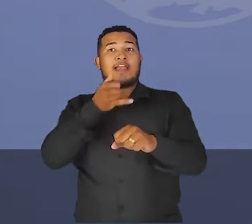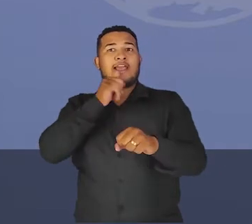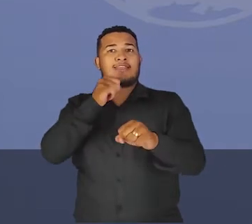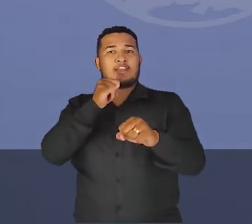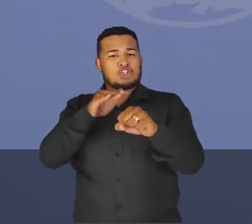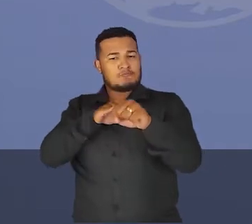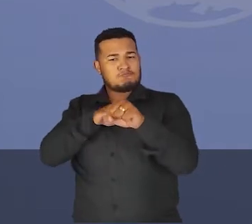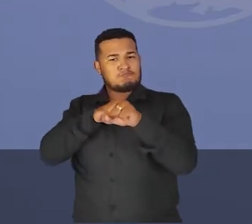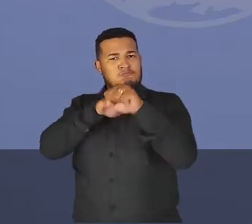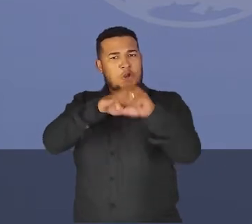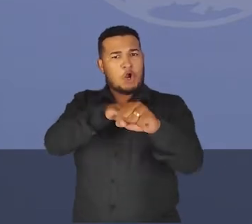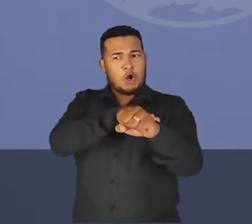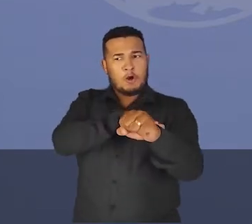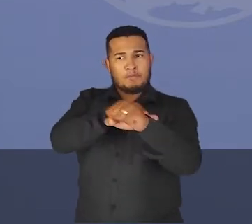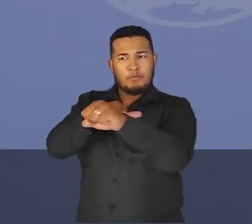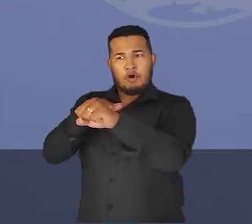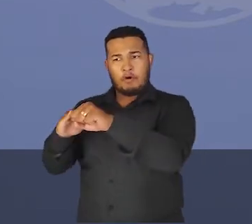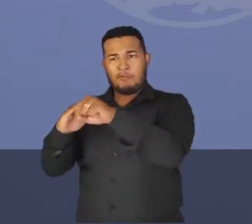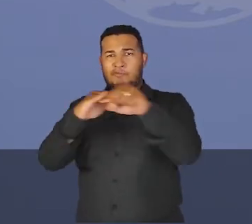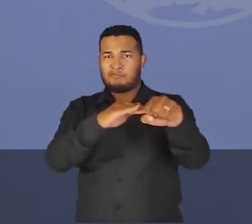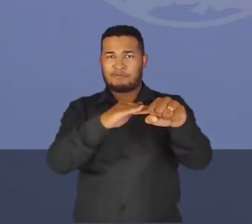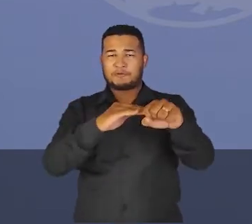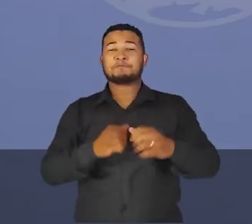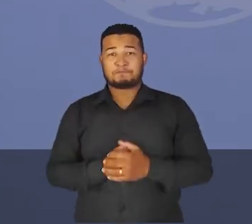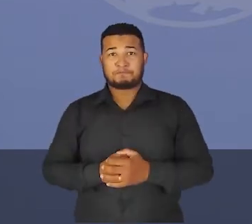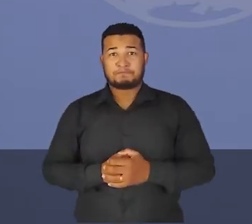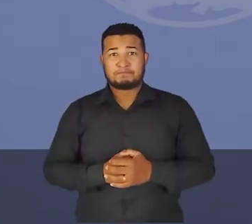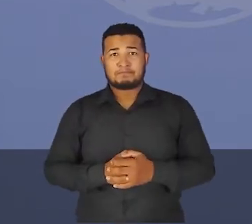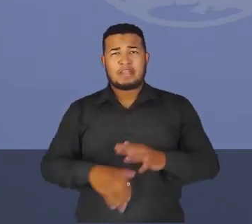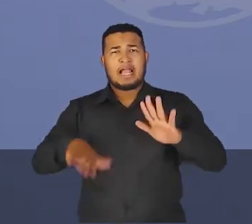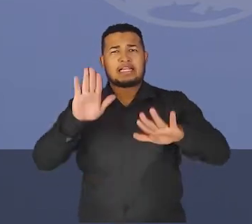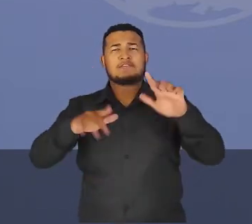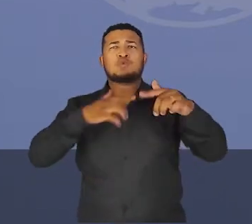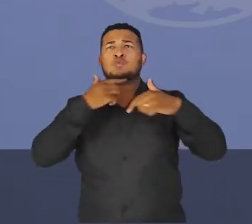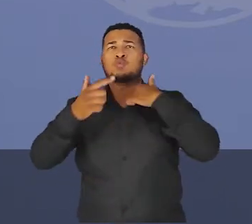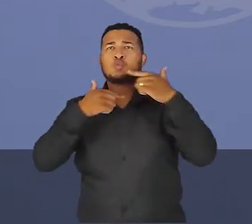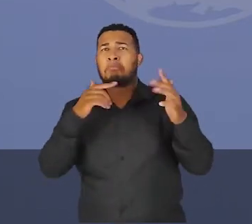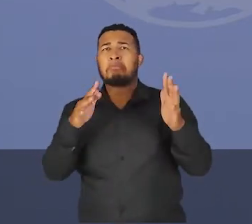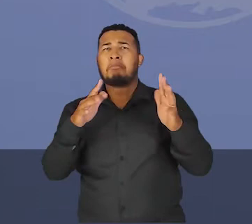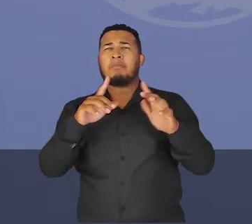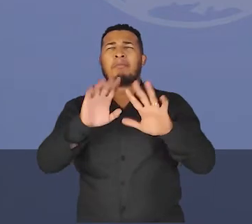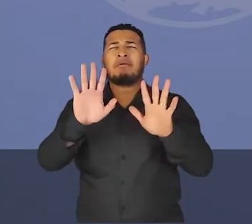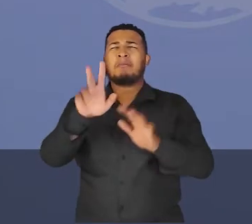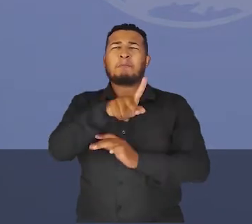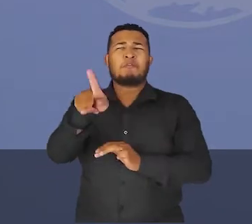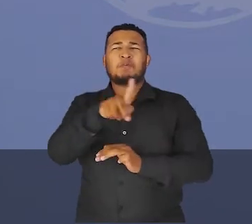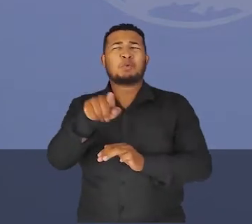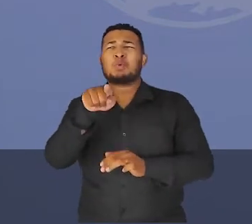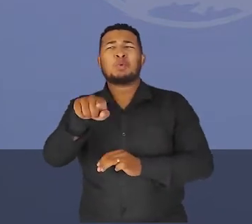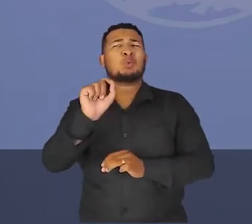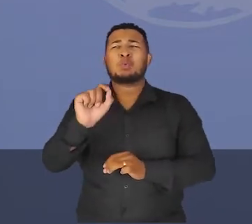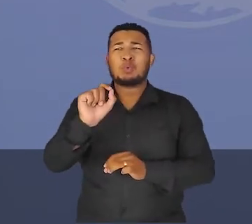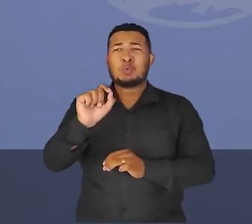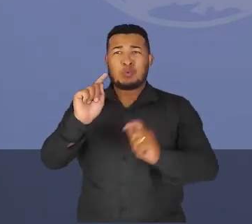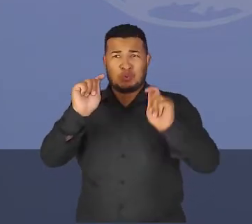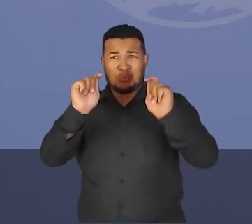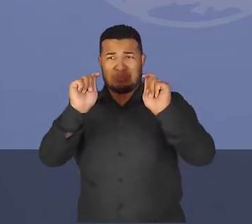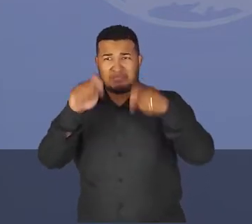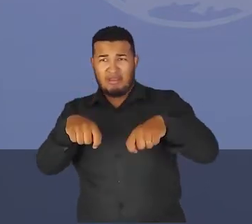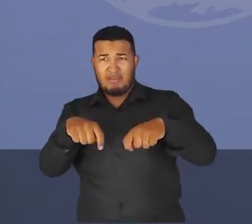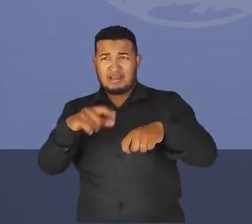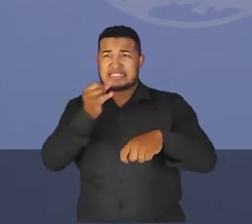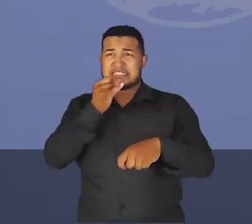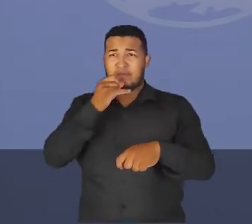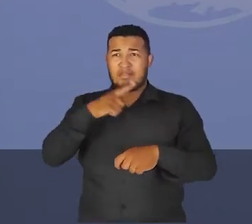um corpo se desloque por intermédio de uma força. Você poderia perguntar para mim, professor, tem como haver